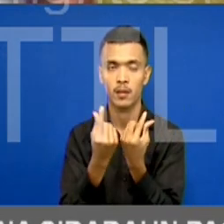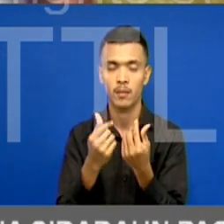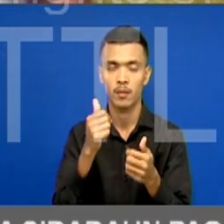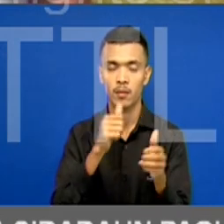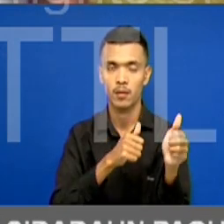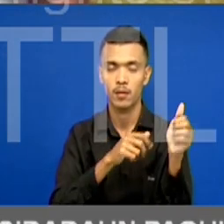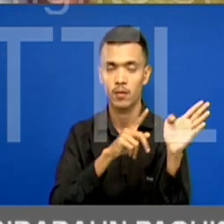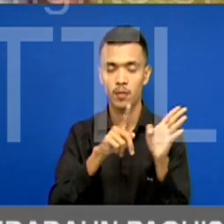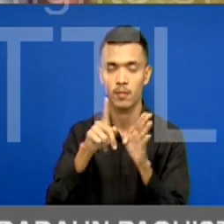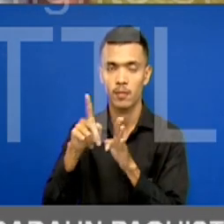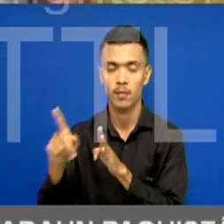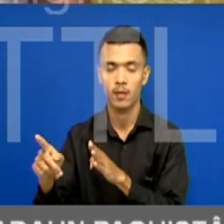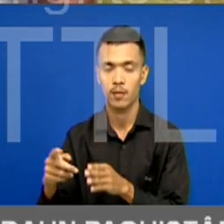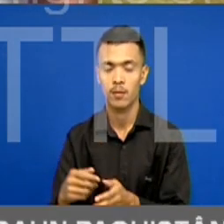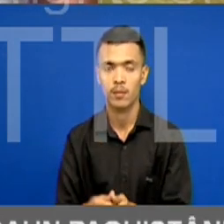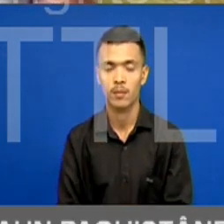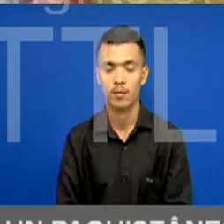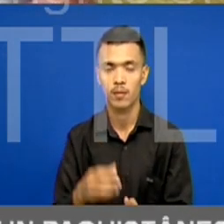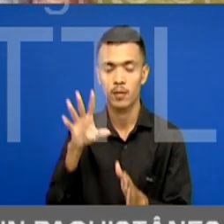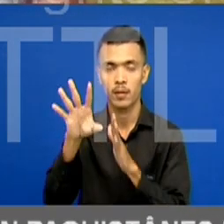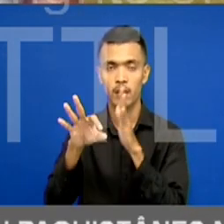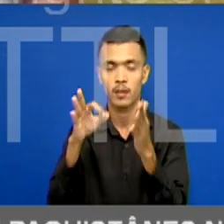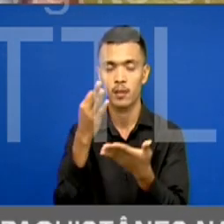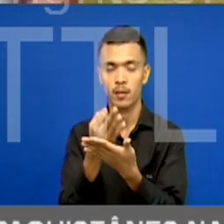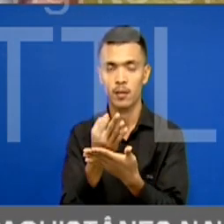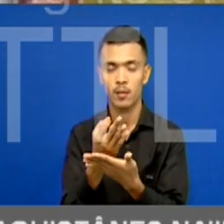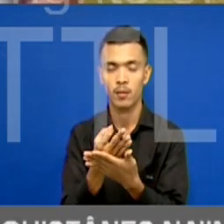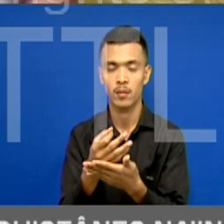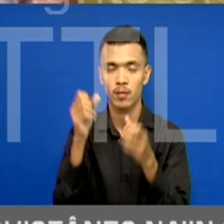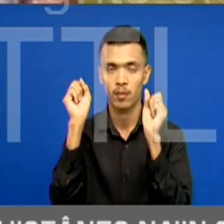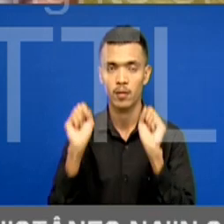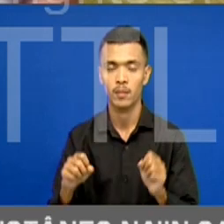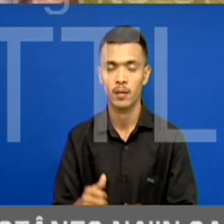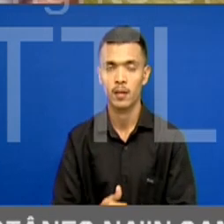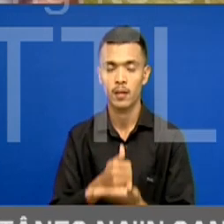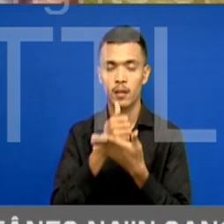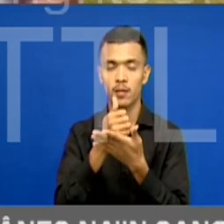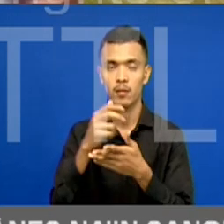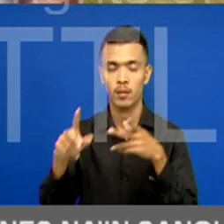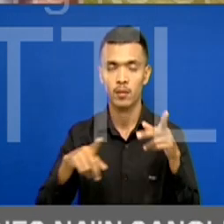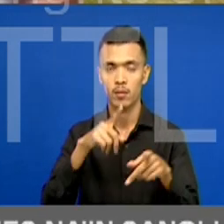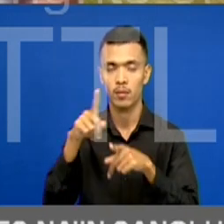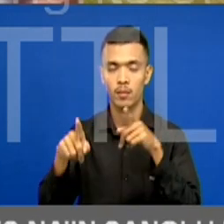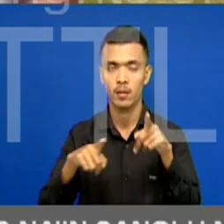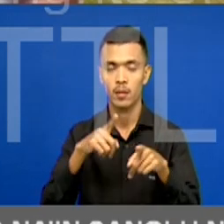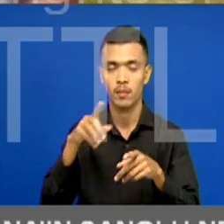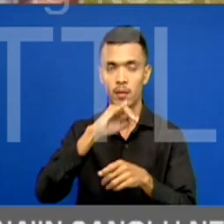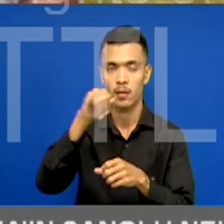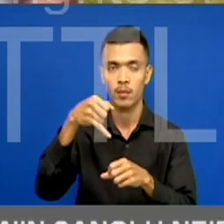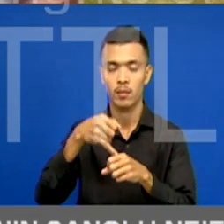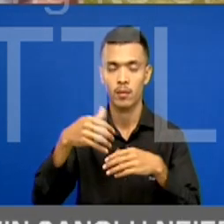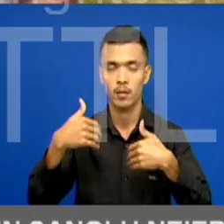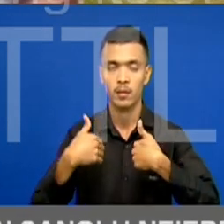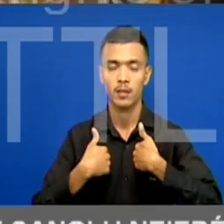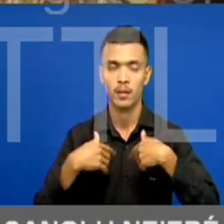hal fale ba etan fale ba osamento aruma para idane te bele facilita ba komunidade idane be inclui a iha